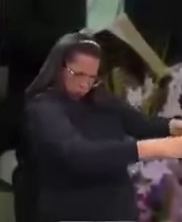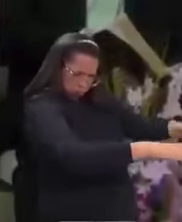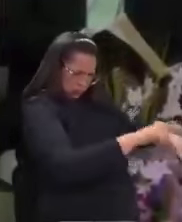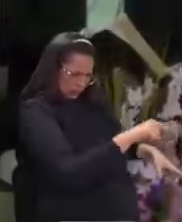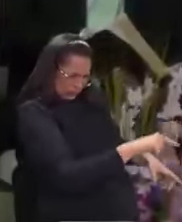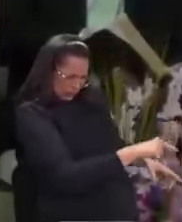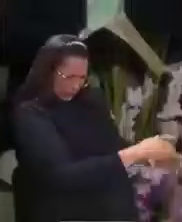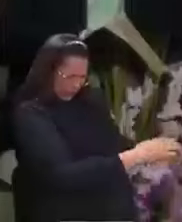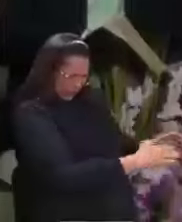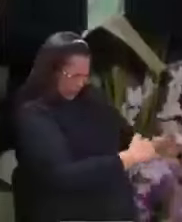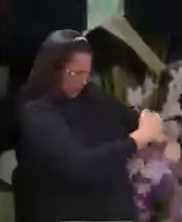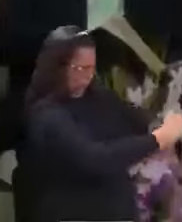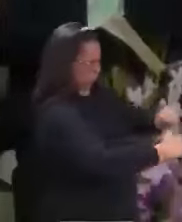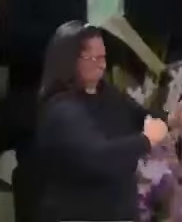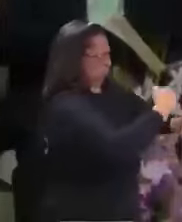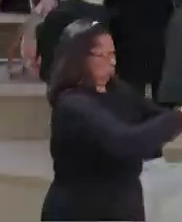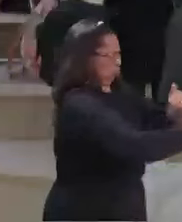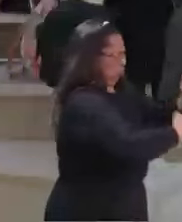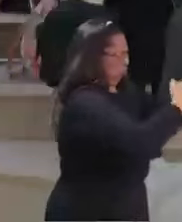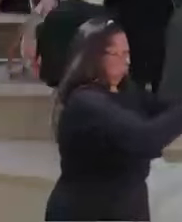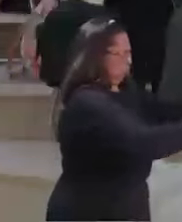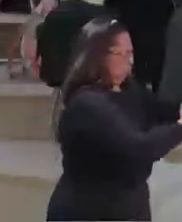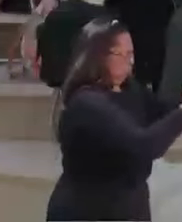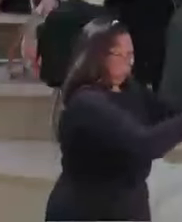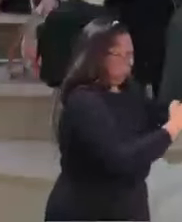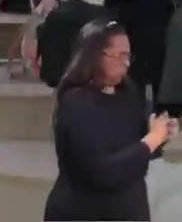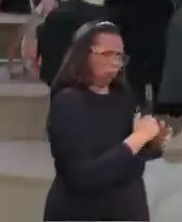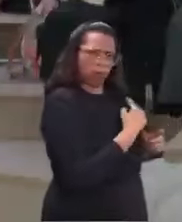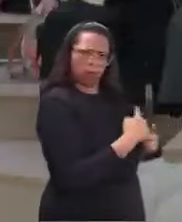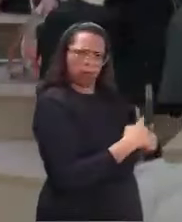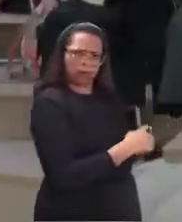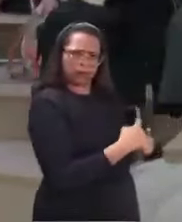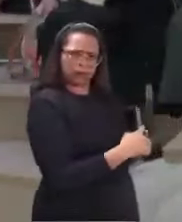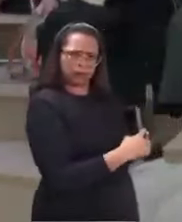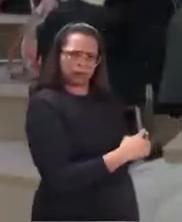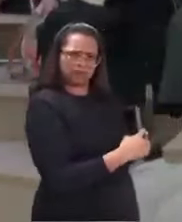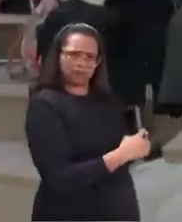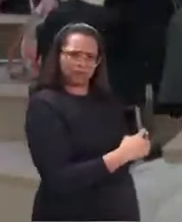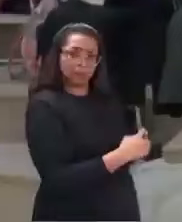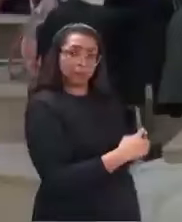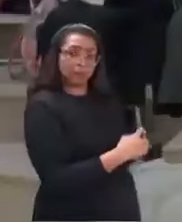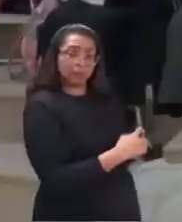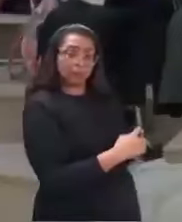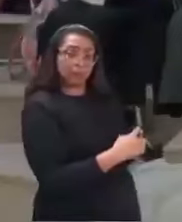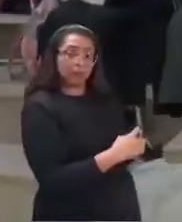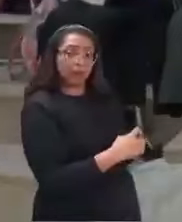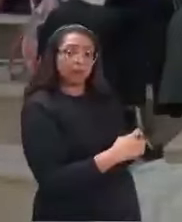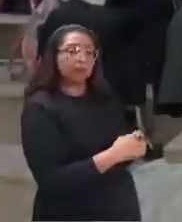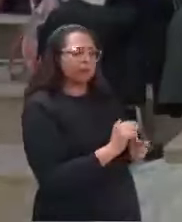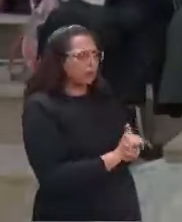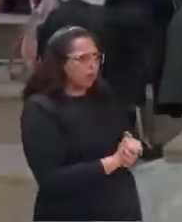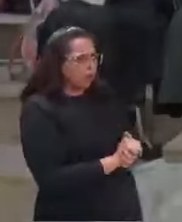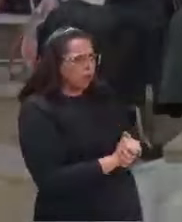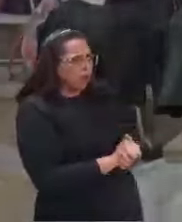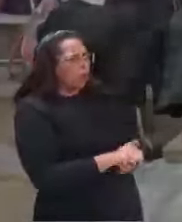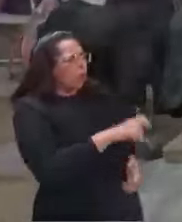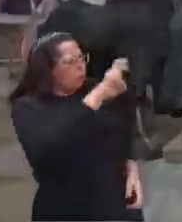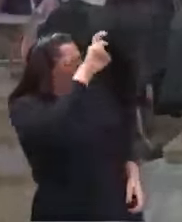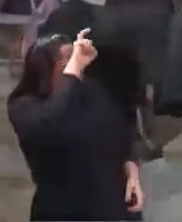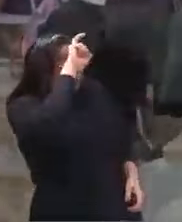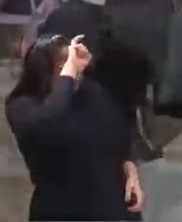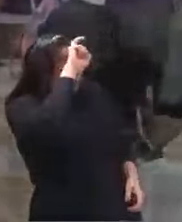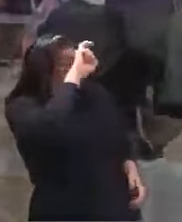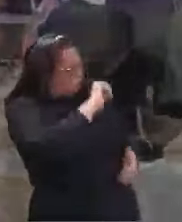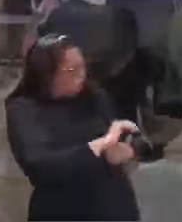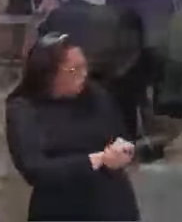parar esse crescimento A Bíblia diz que um Faraó que não conheceu José ou não sabia nada de